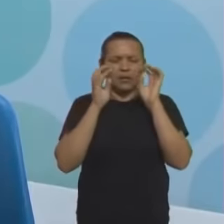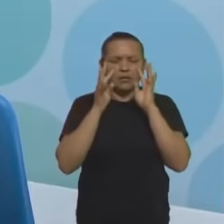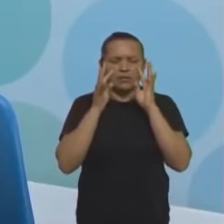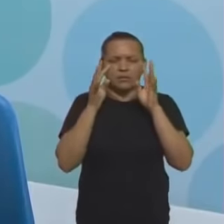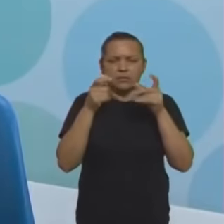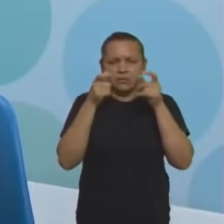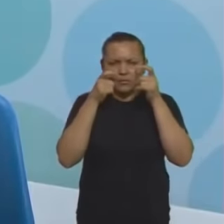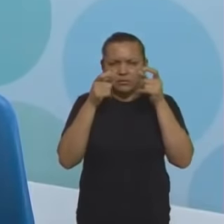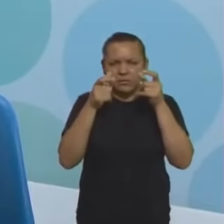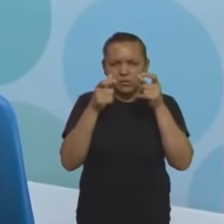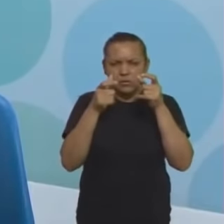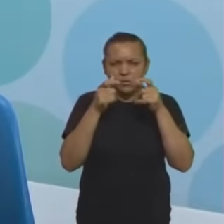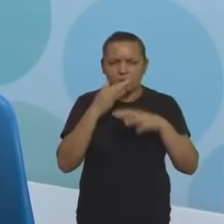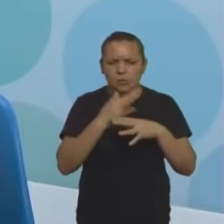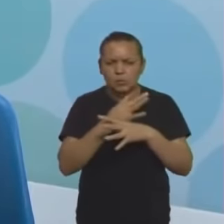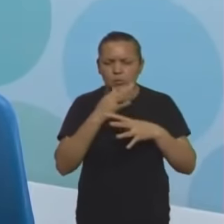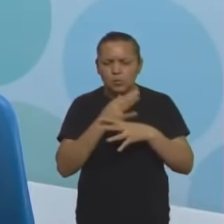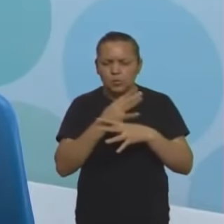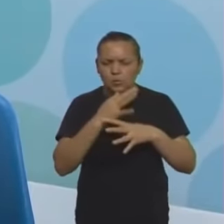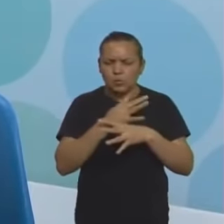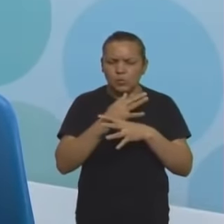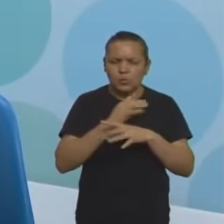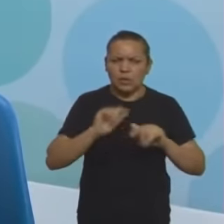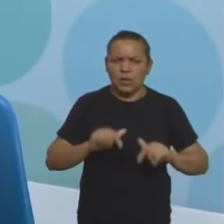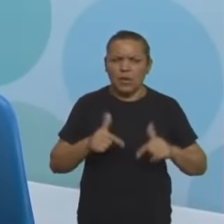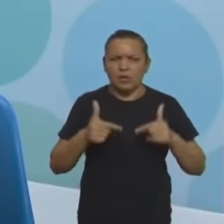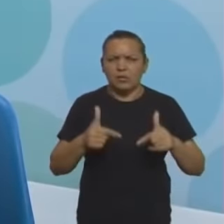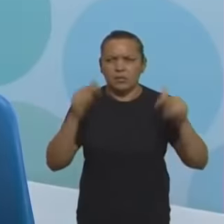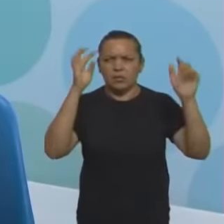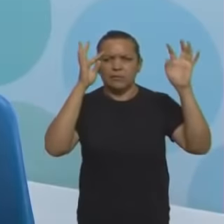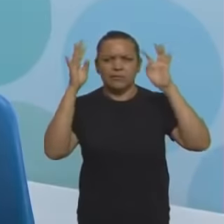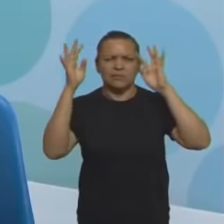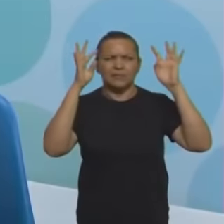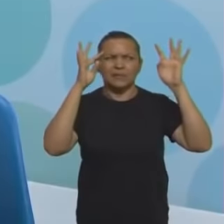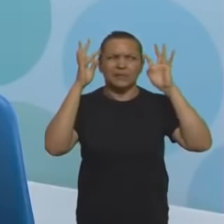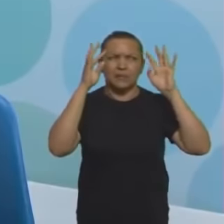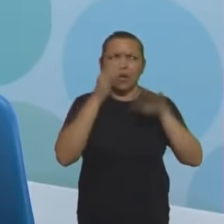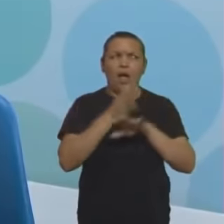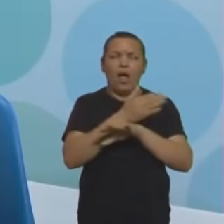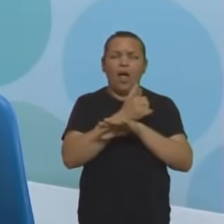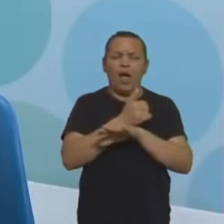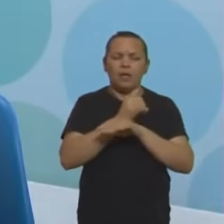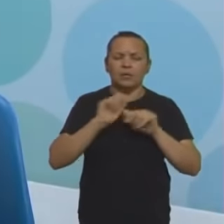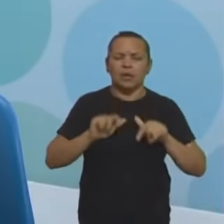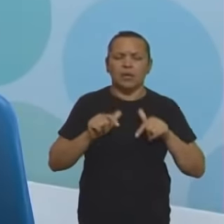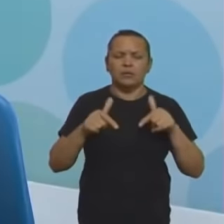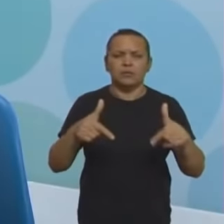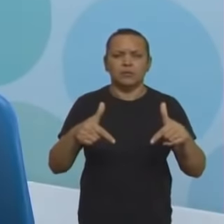atenção, controlar nossas ações e pensar racionalmente.